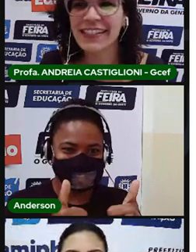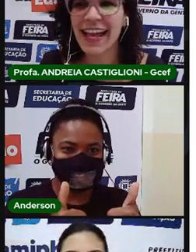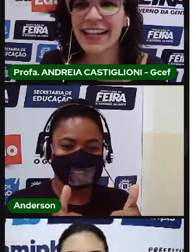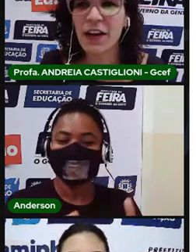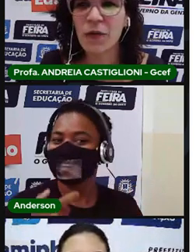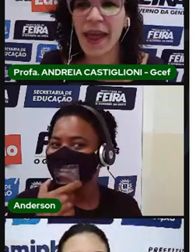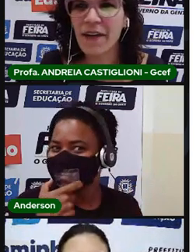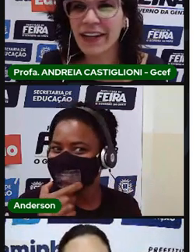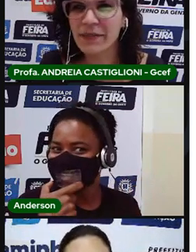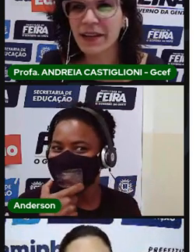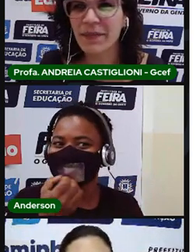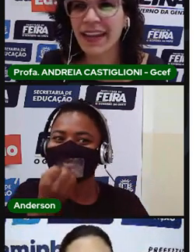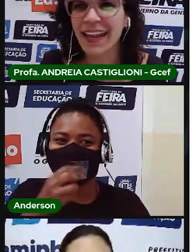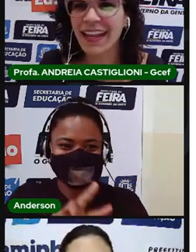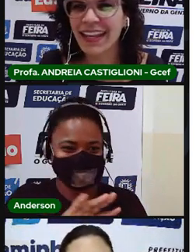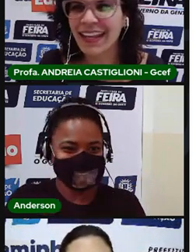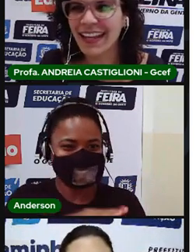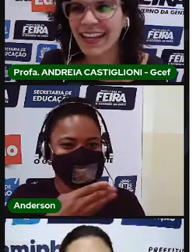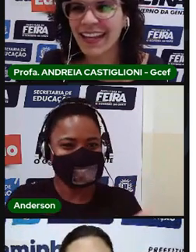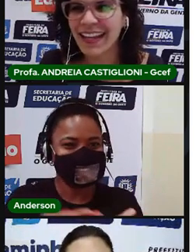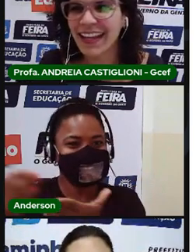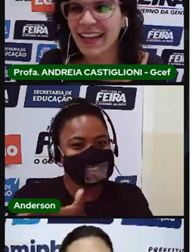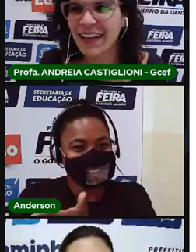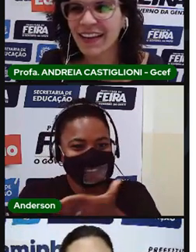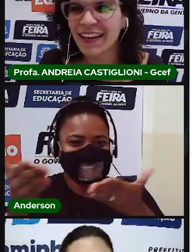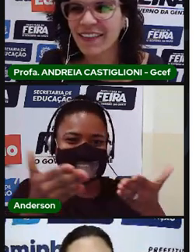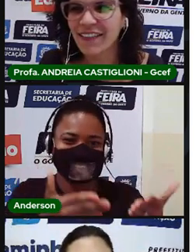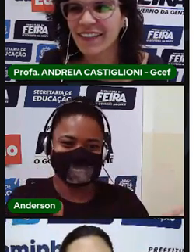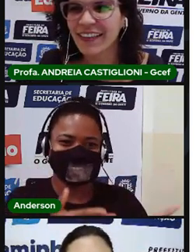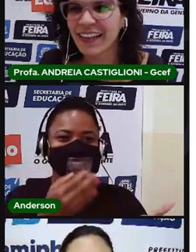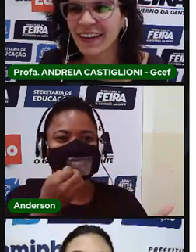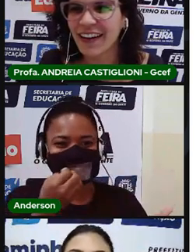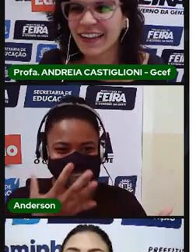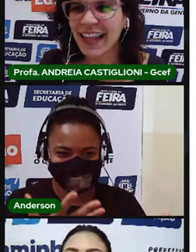Welcome. Gisele deu welcome também.